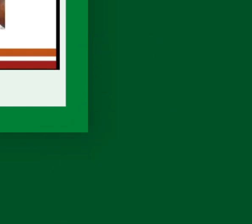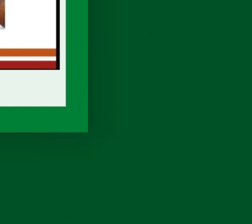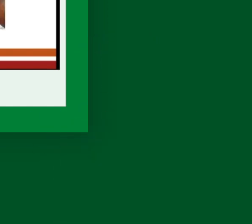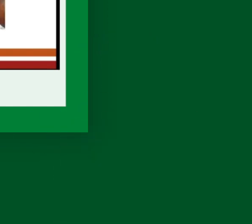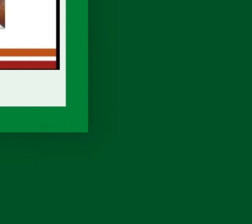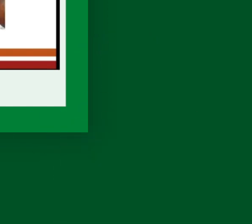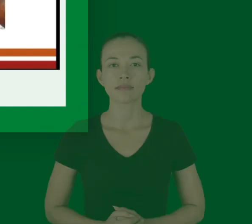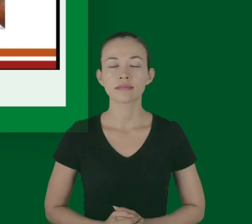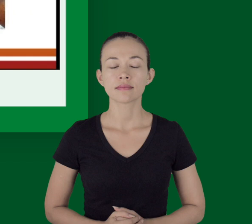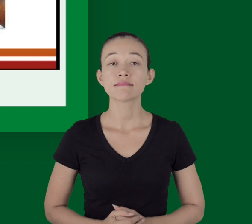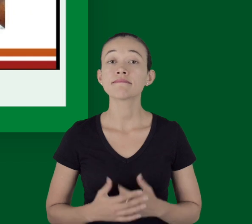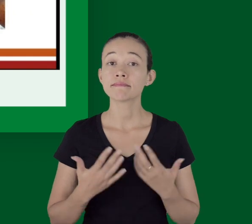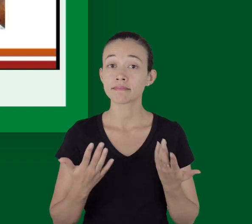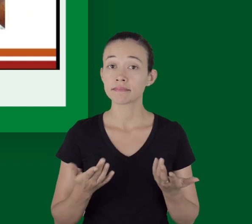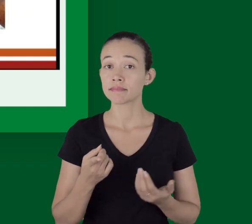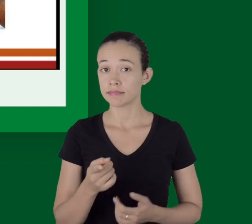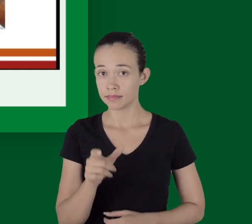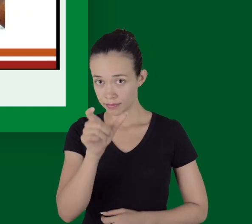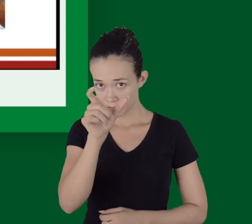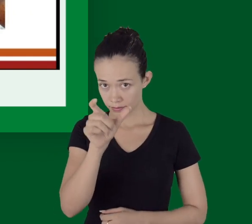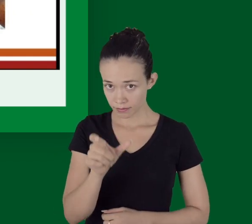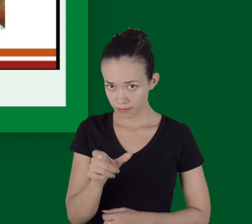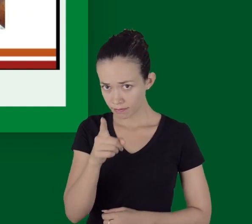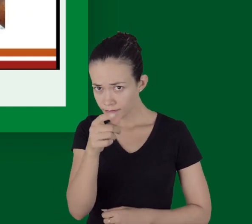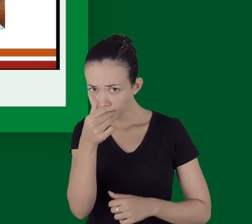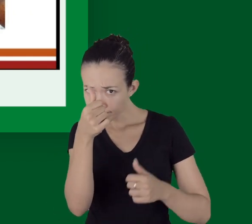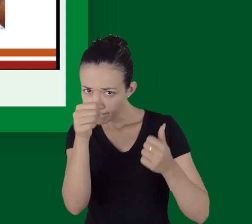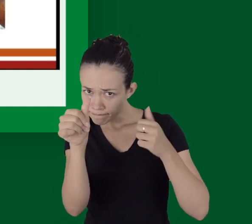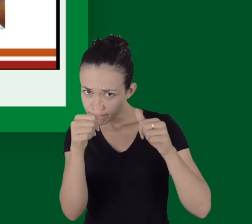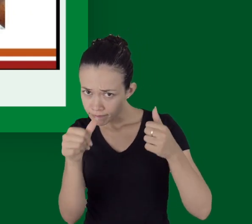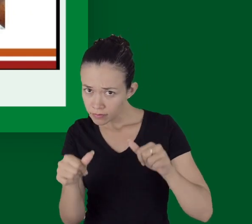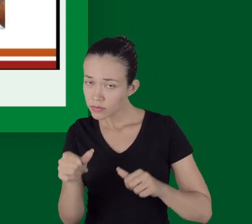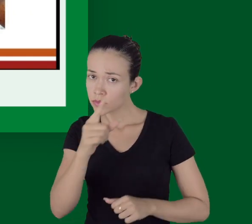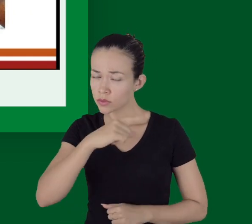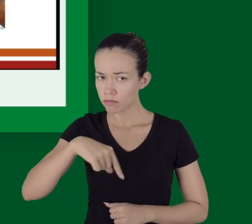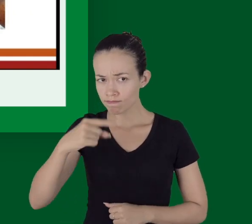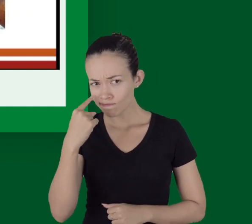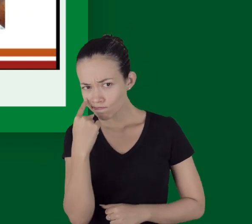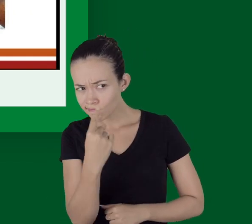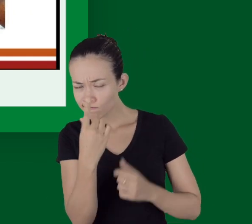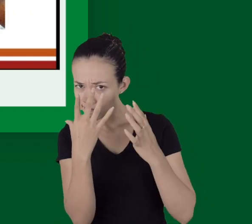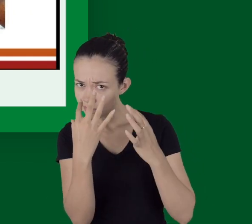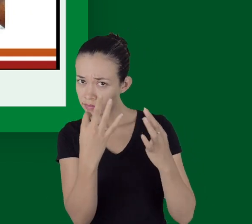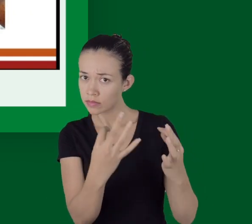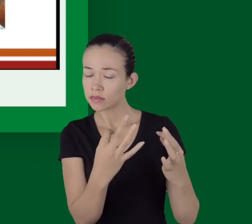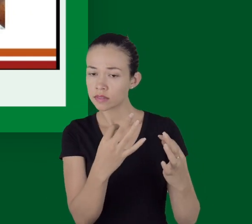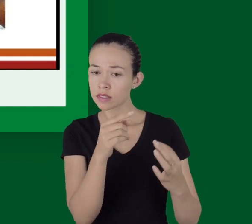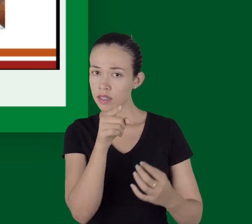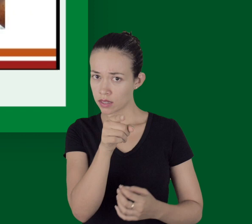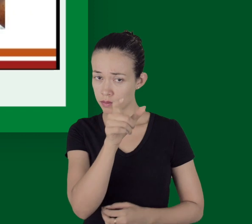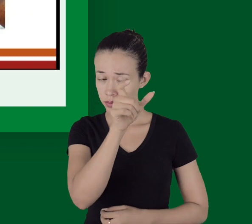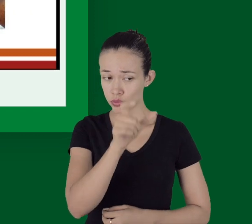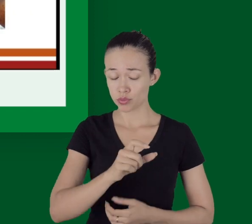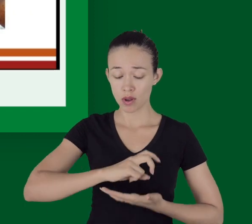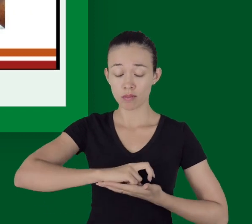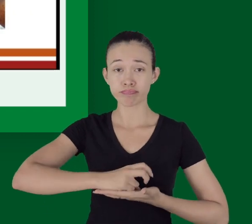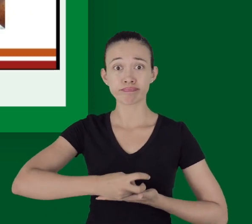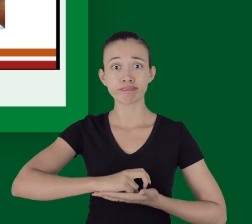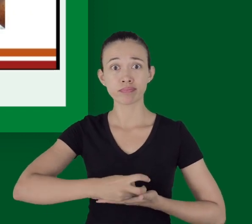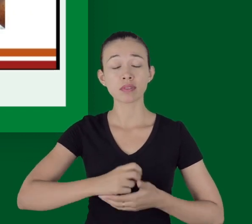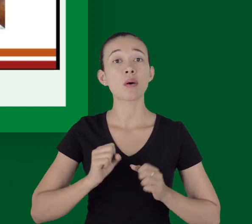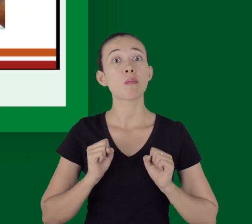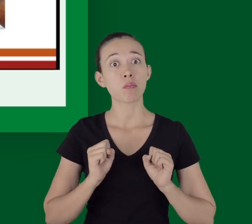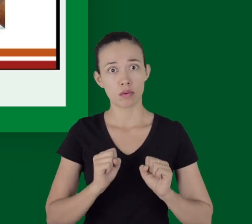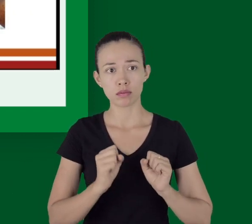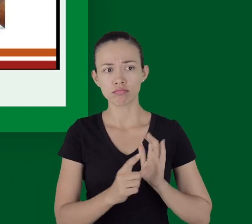atenção a isso. Tá? Então, nesse processo de avaliação, dentro do nosso IDE, a gente precisa ter atenção, e esse paciente ele pode